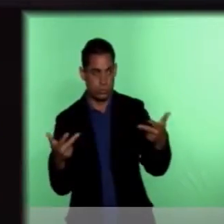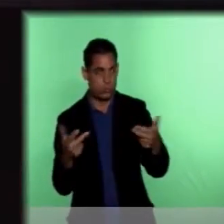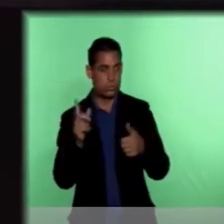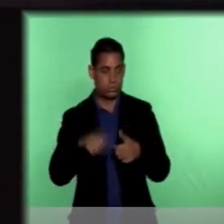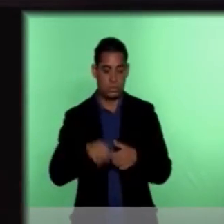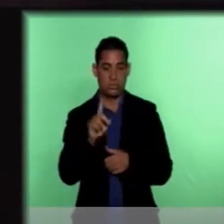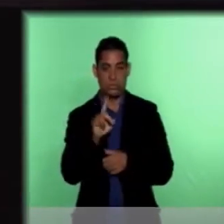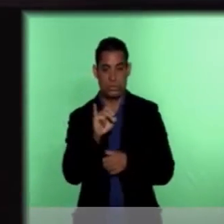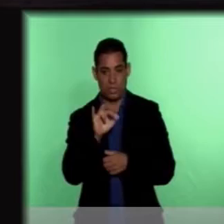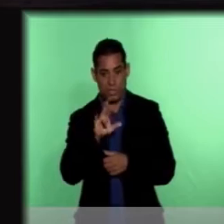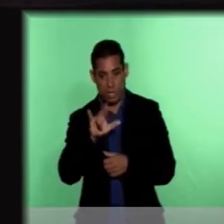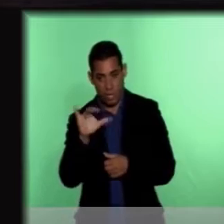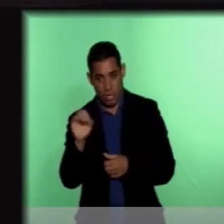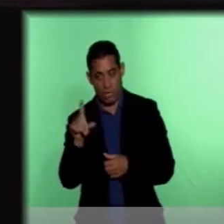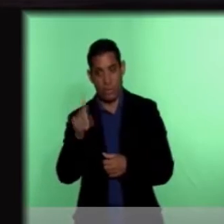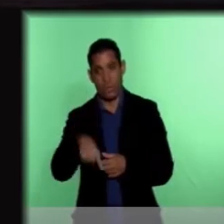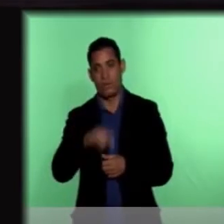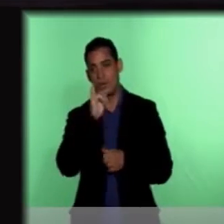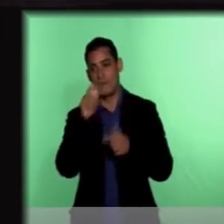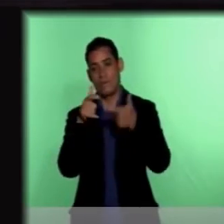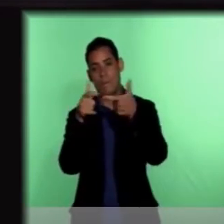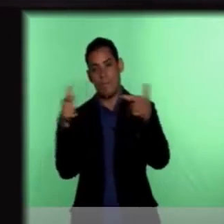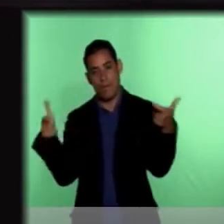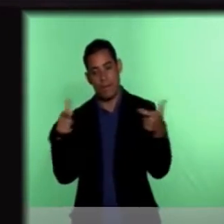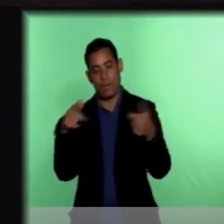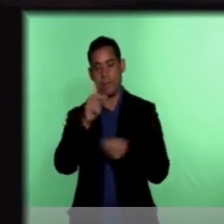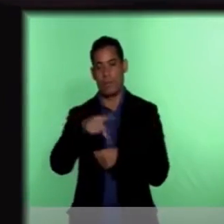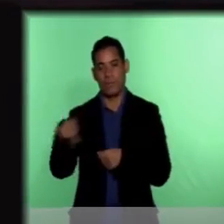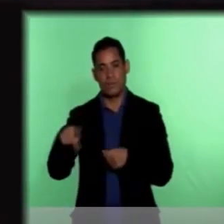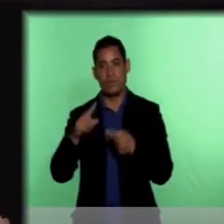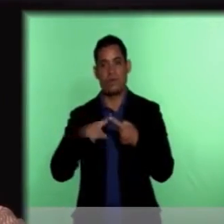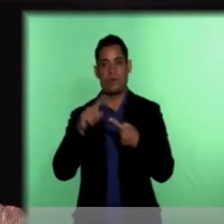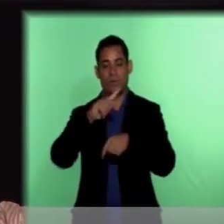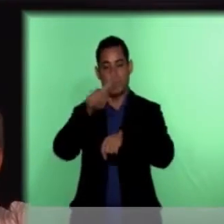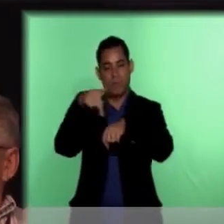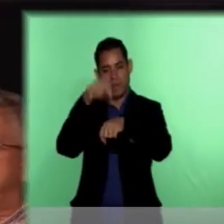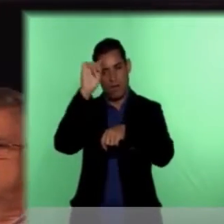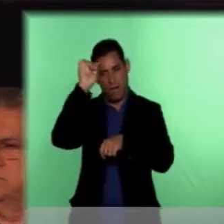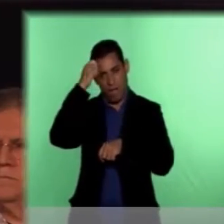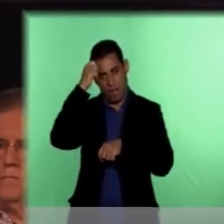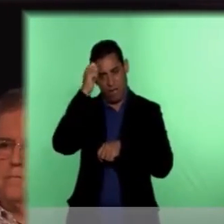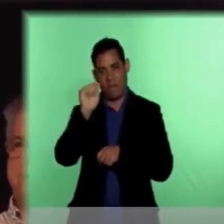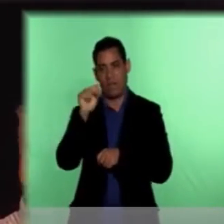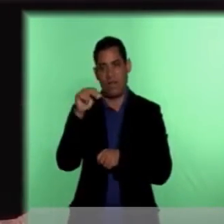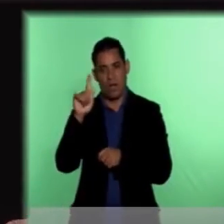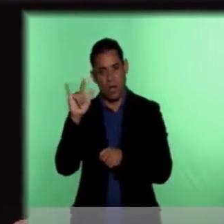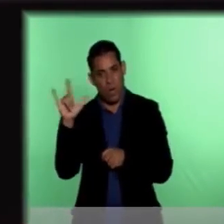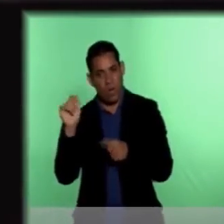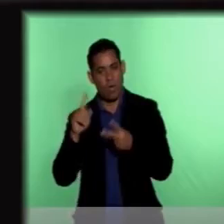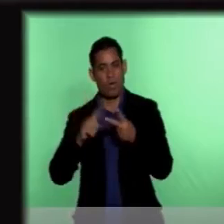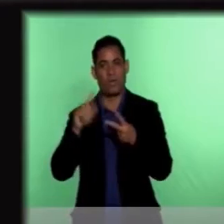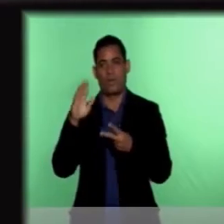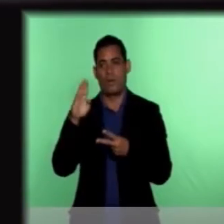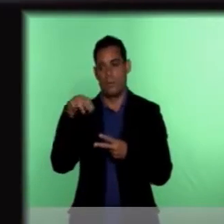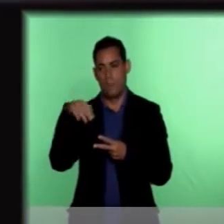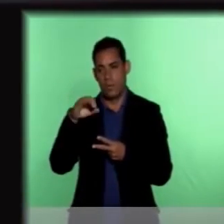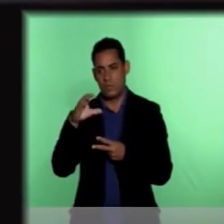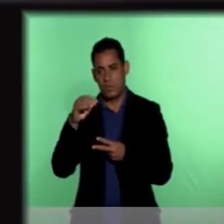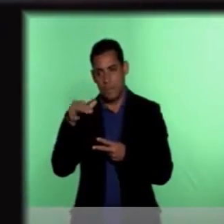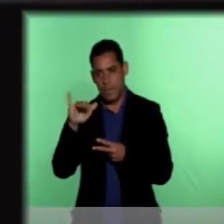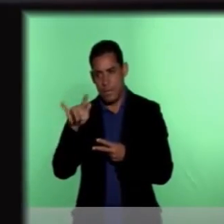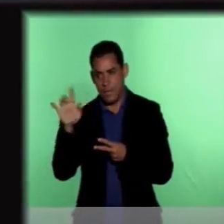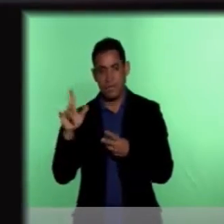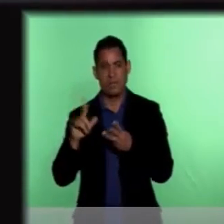diário, a maior parte dos professores de Angola, Moçambique, Cabo Verde, Guiné-Bissau e São Tomé e Príncipe estão sendo formados